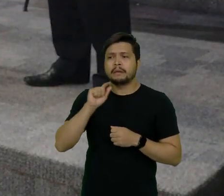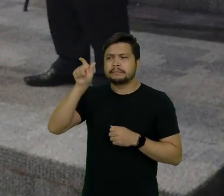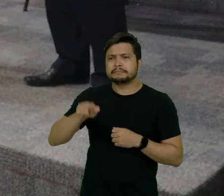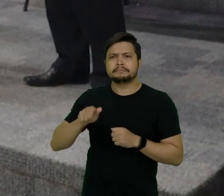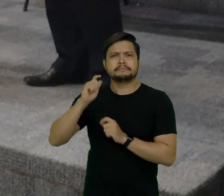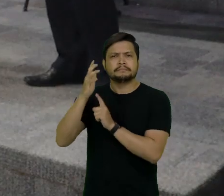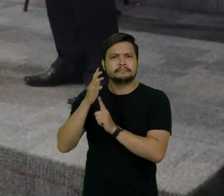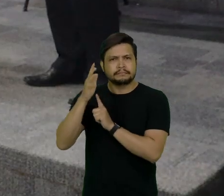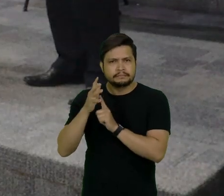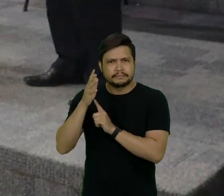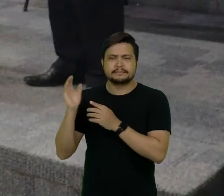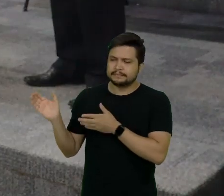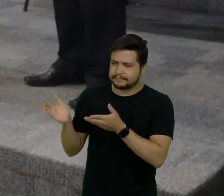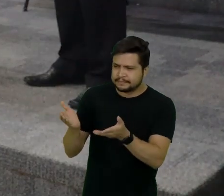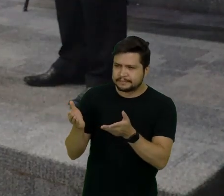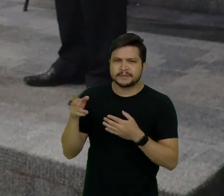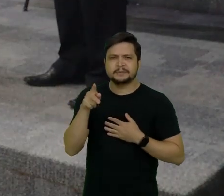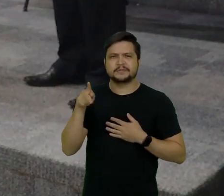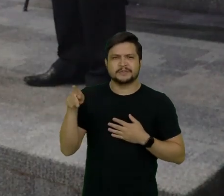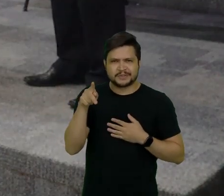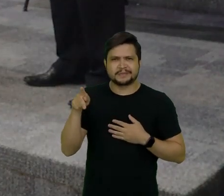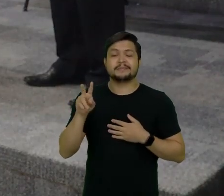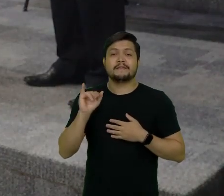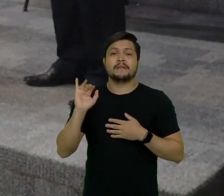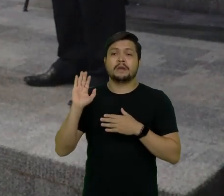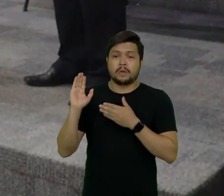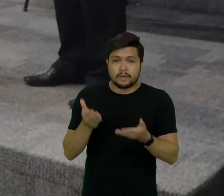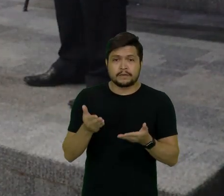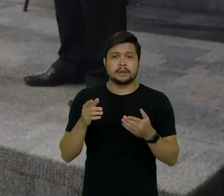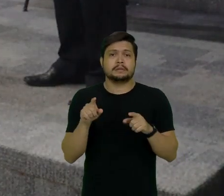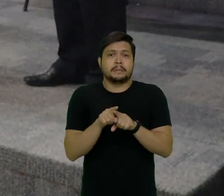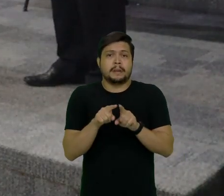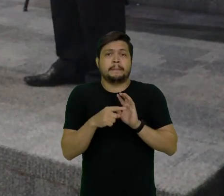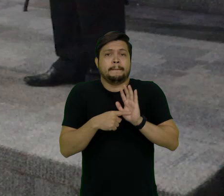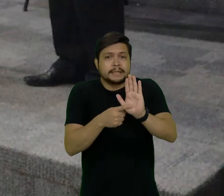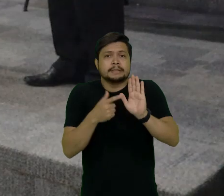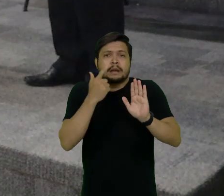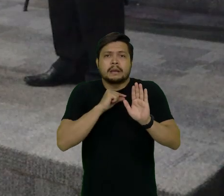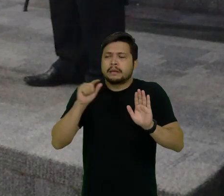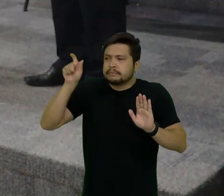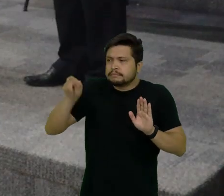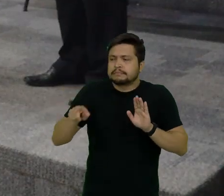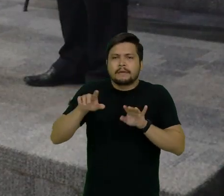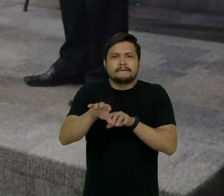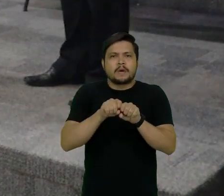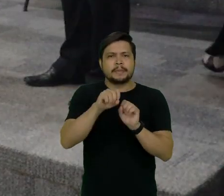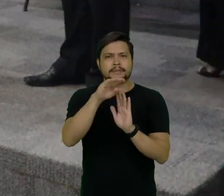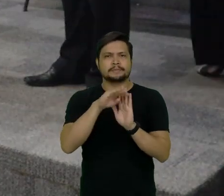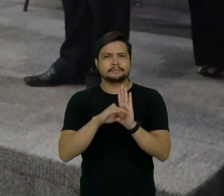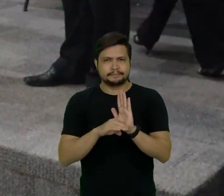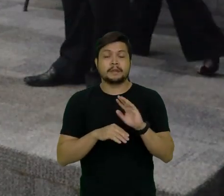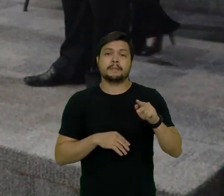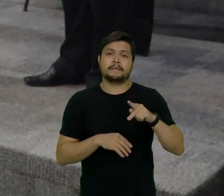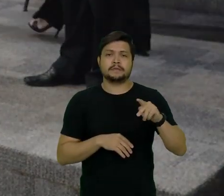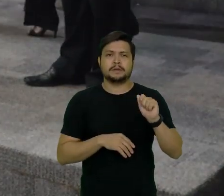Cavalcante, chefe-geral da Embrapa Caprinos e Ovinos, para convidar o palestrante a apresentar o mini currículo, com a palavra a coordenadora